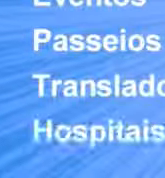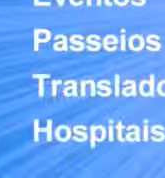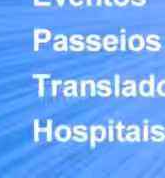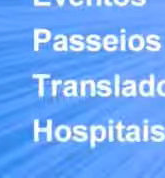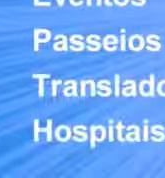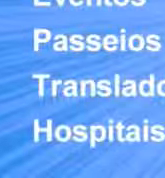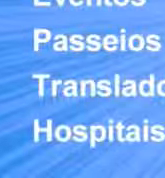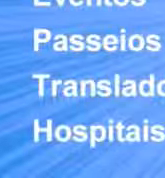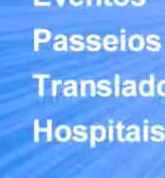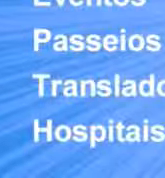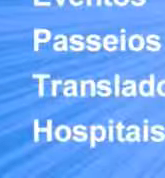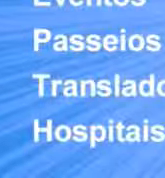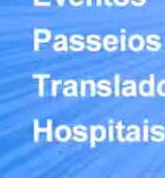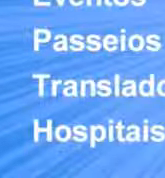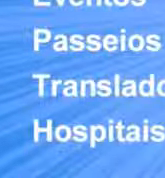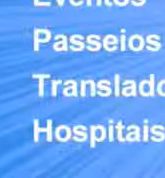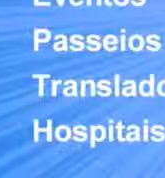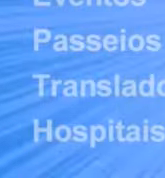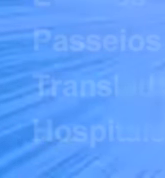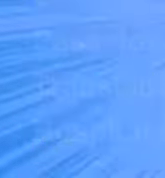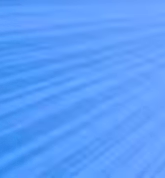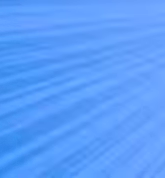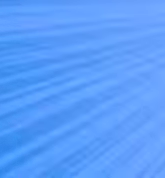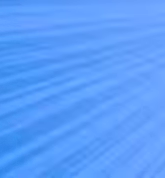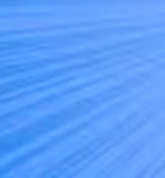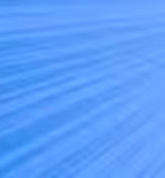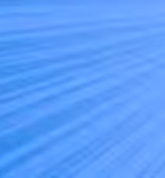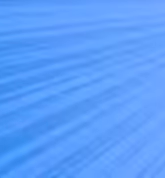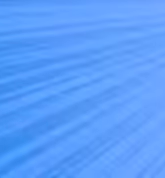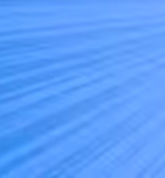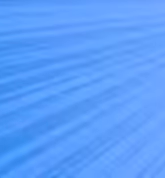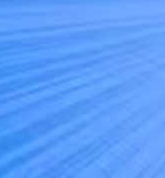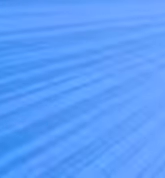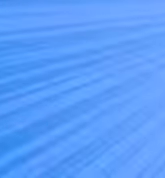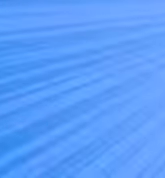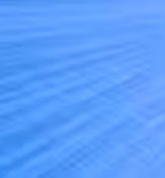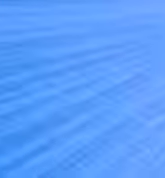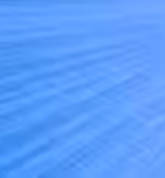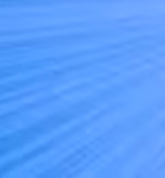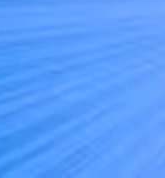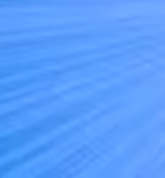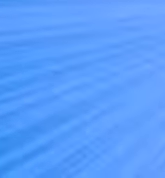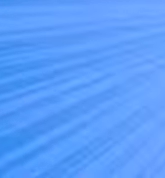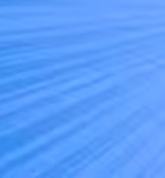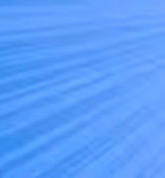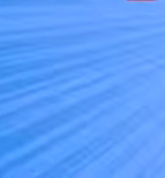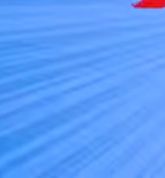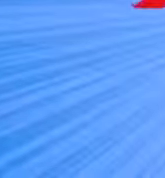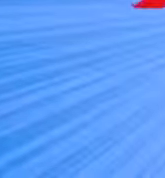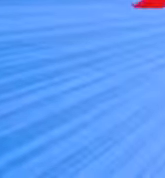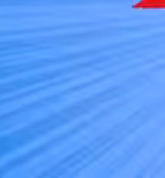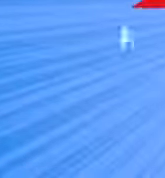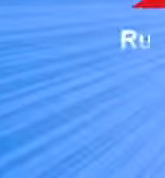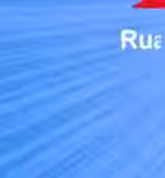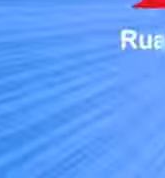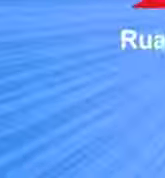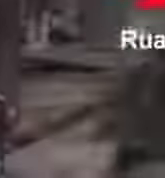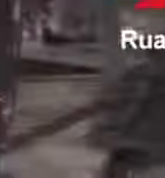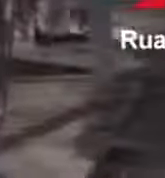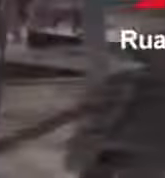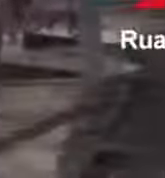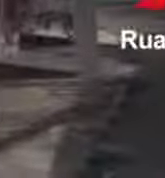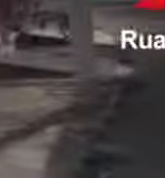translados, hospitais, tudo com muita responsabilidade e pontualidade. Boy Turismo. Pensou em